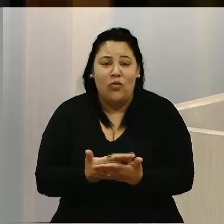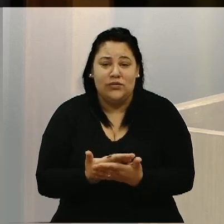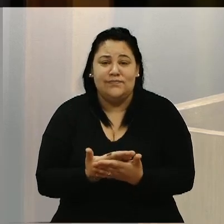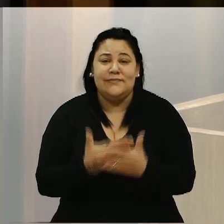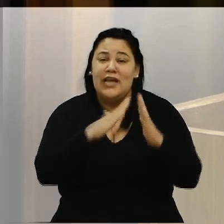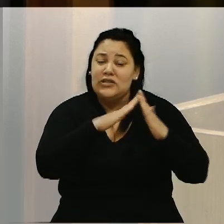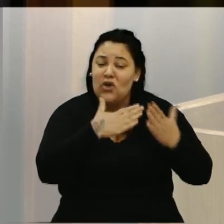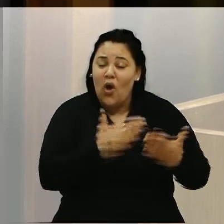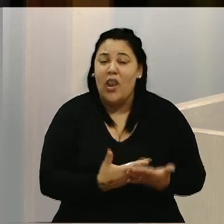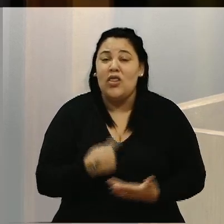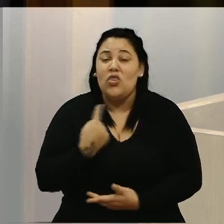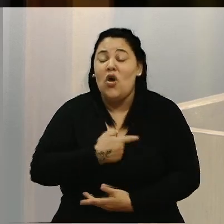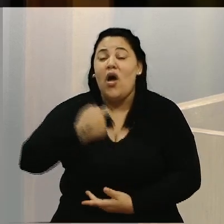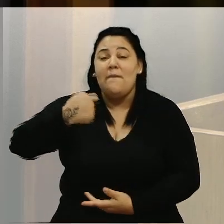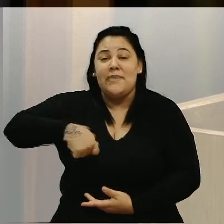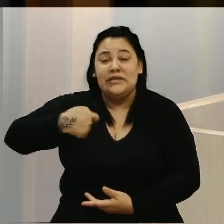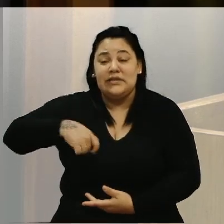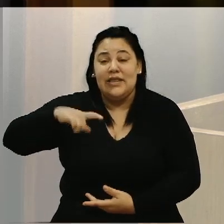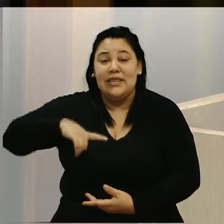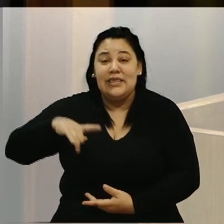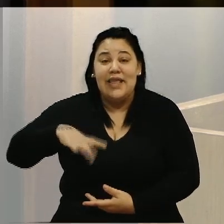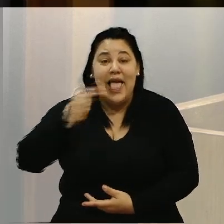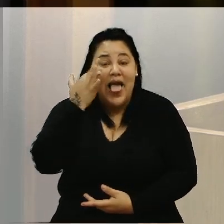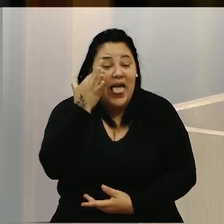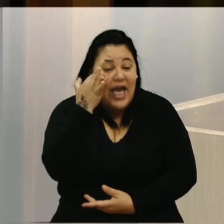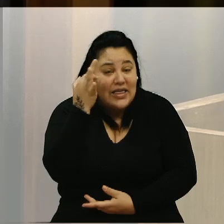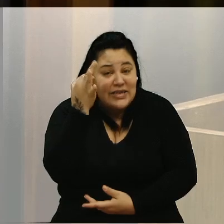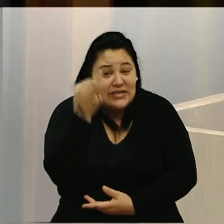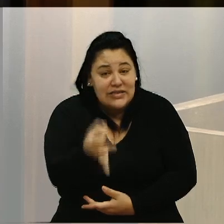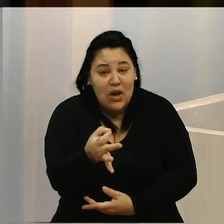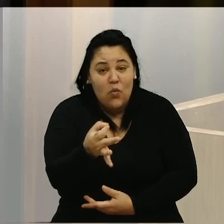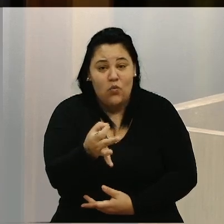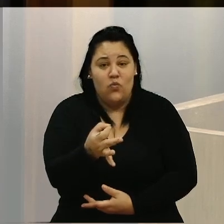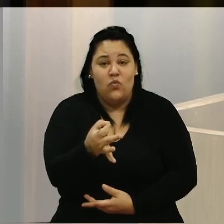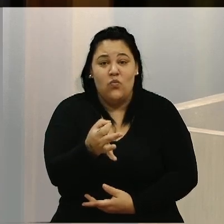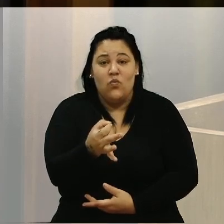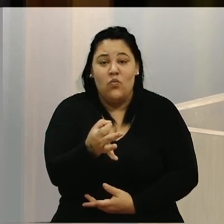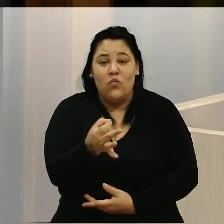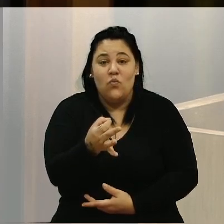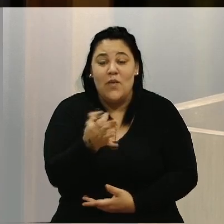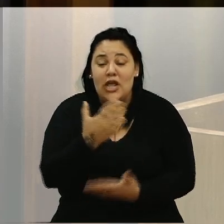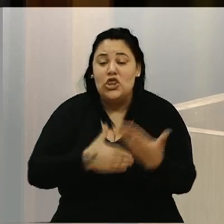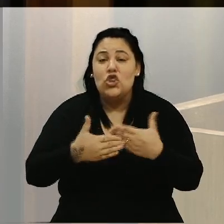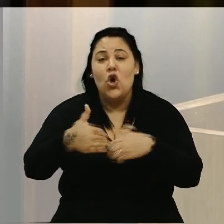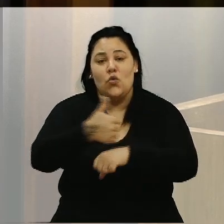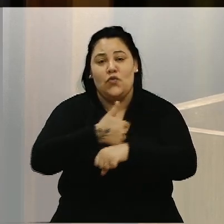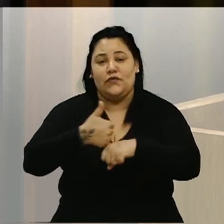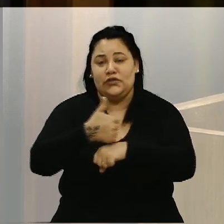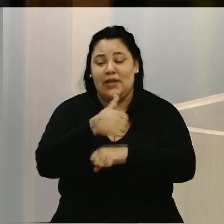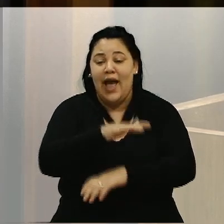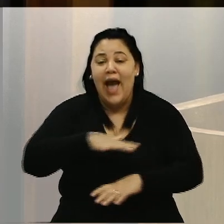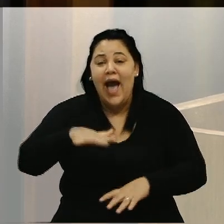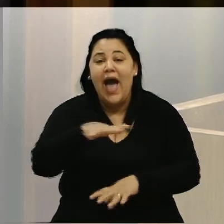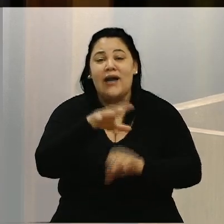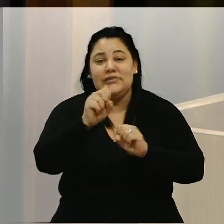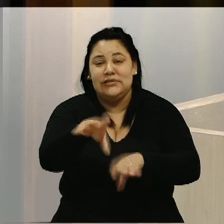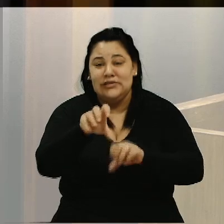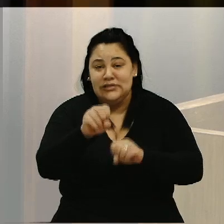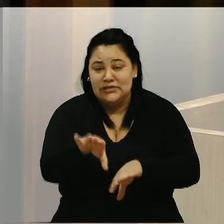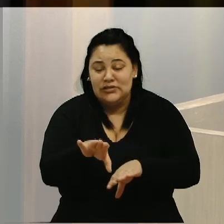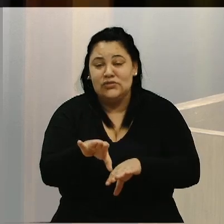A gente precisa ter um olhar atento para que os nossos profissionais da educação,